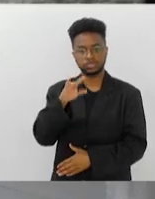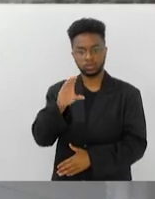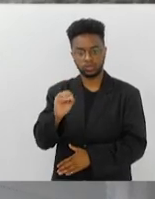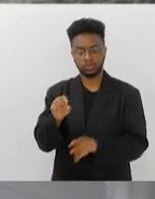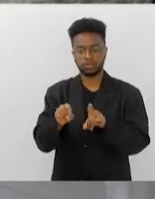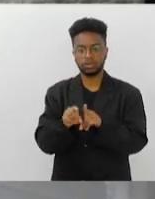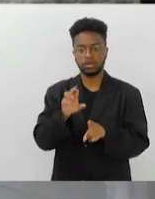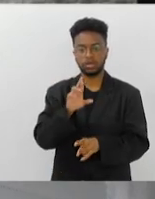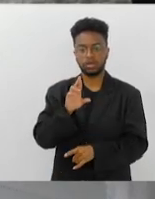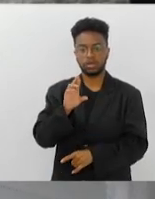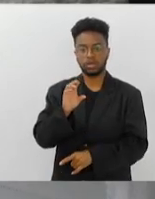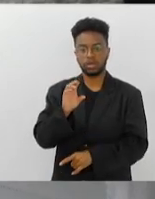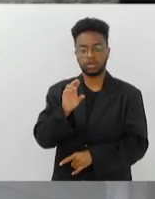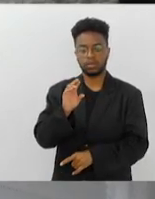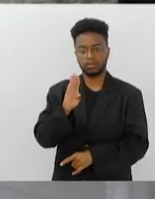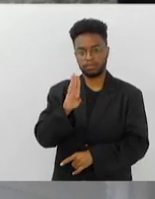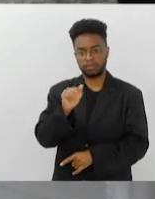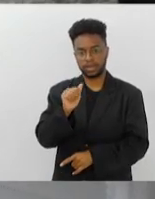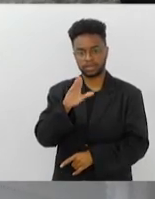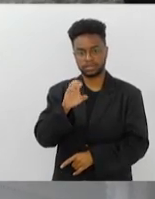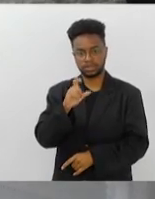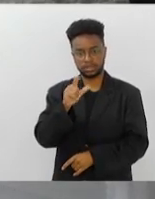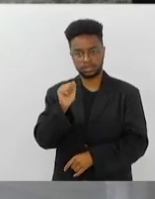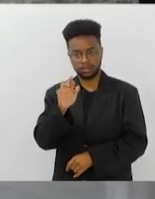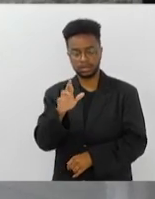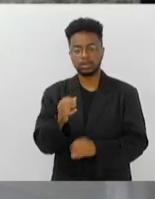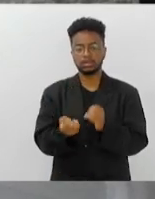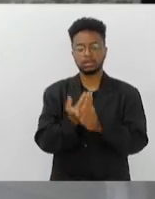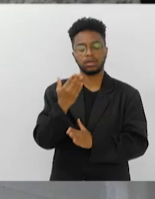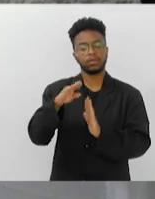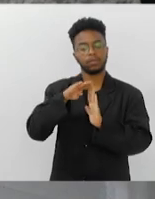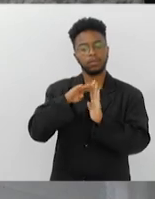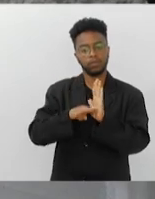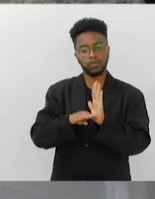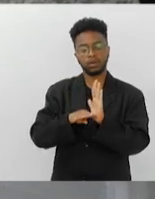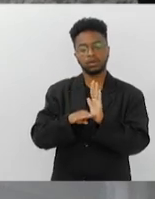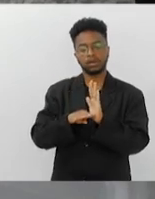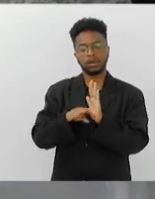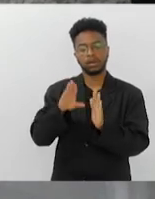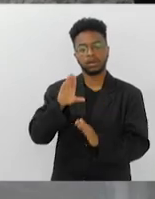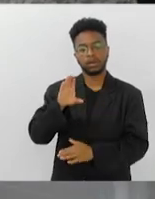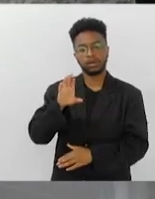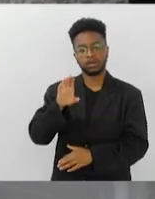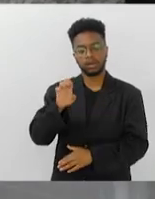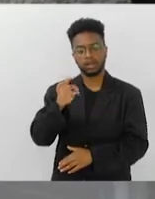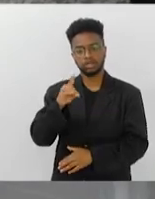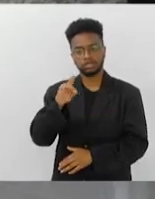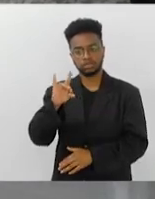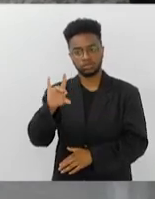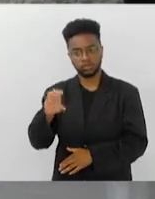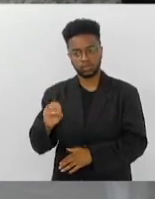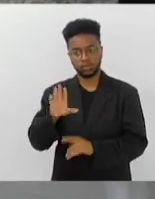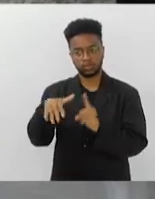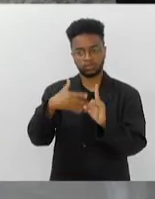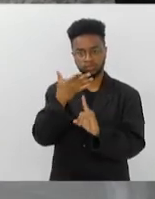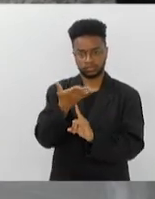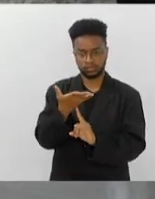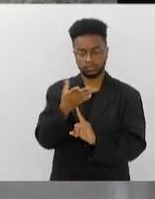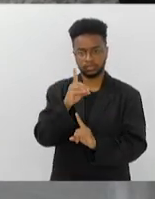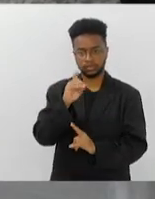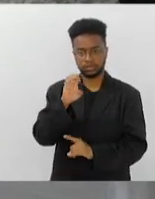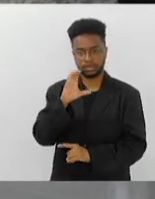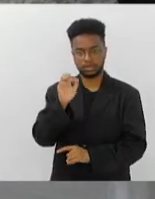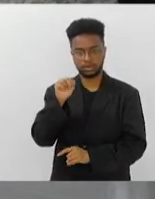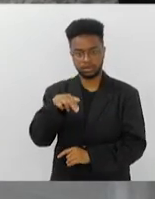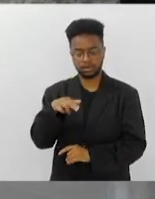Bacelar, que institui a Política Estadual de Créditos de Ativos Ambientais, PECAM. Parecer é